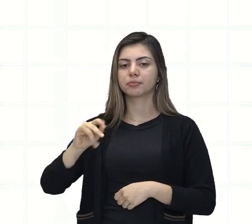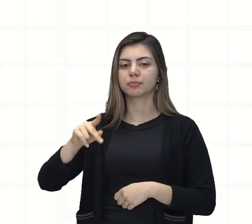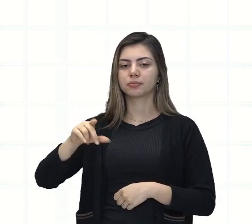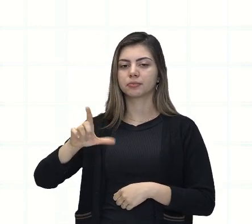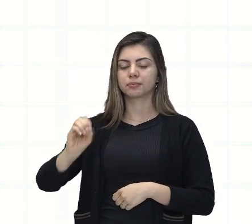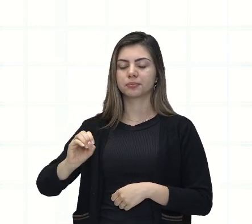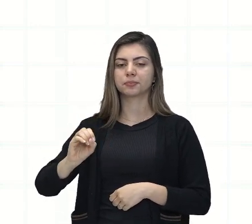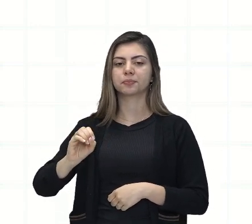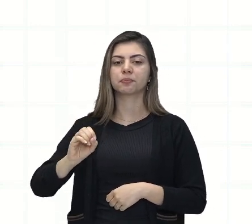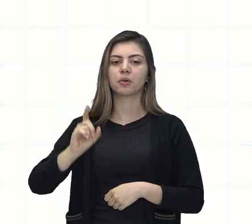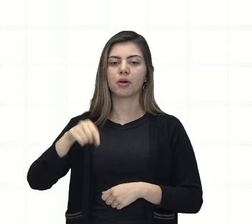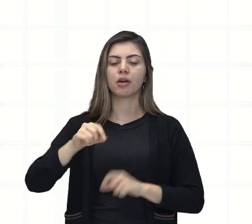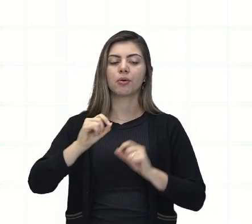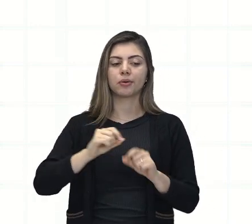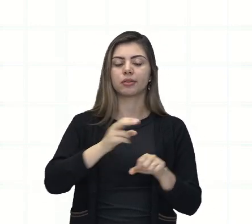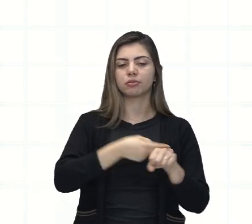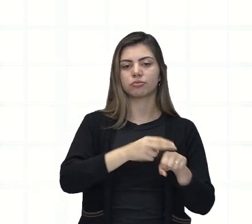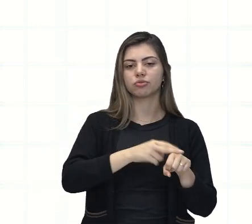de